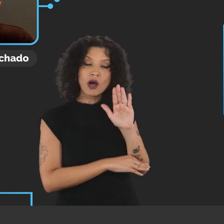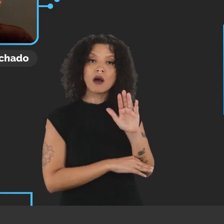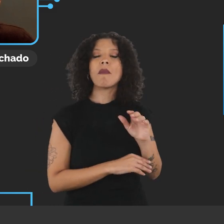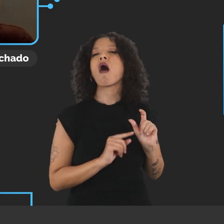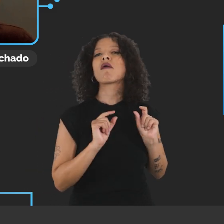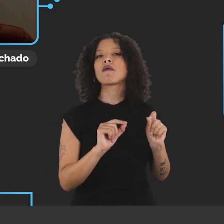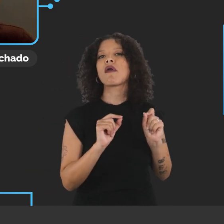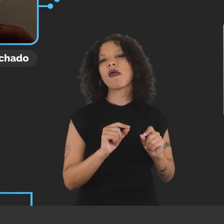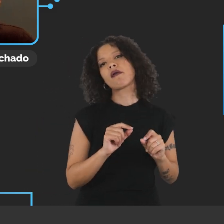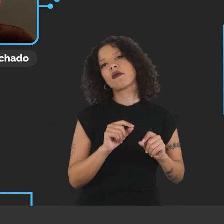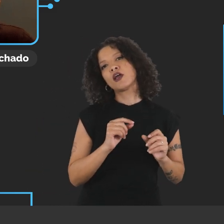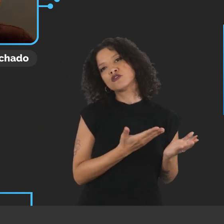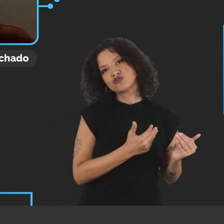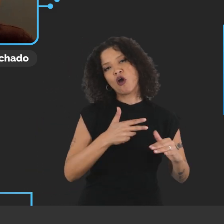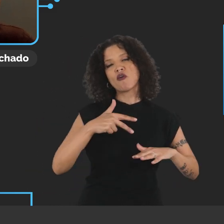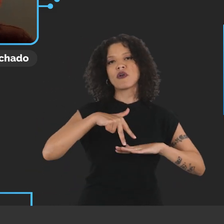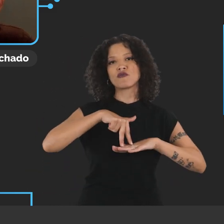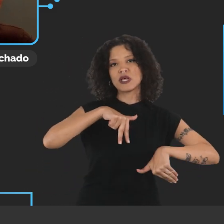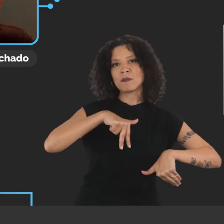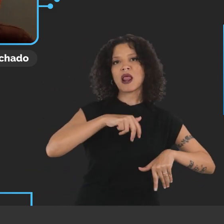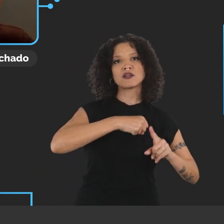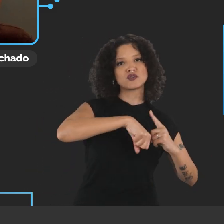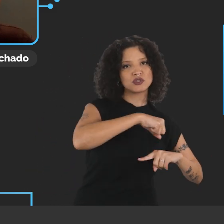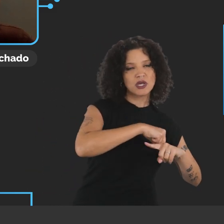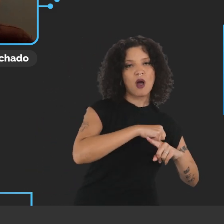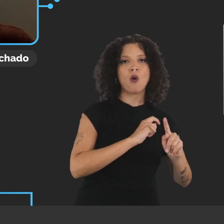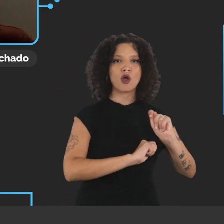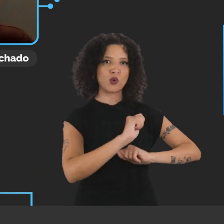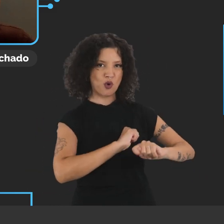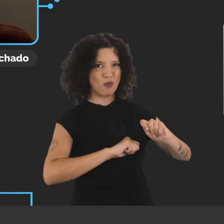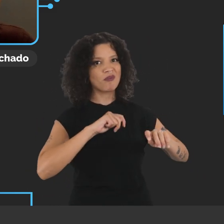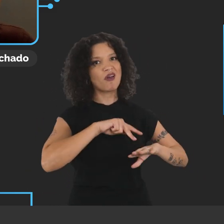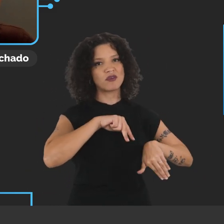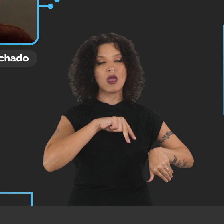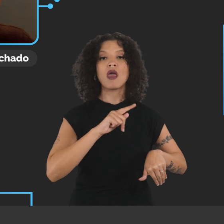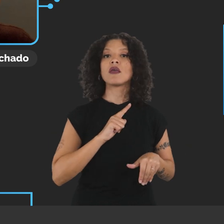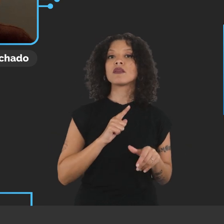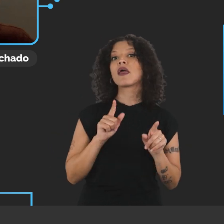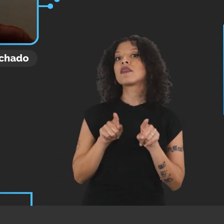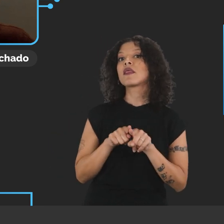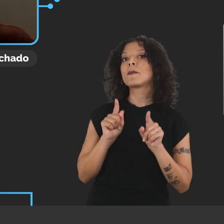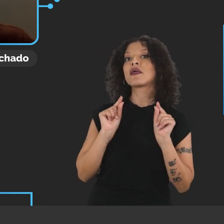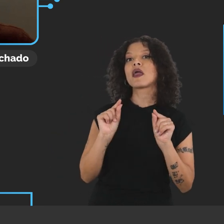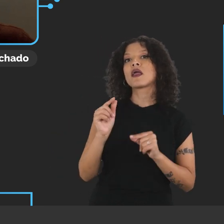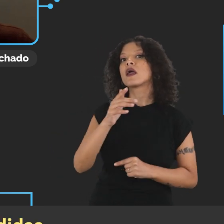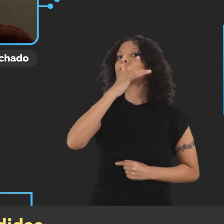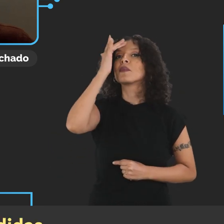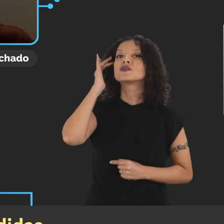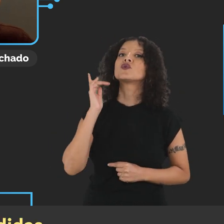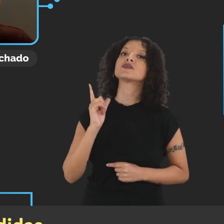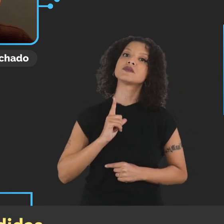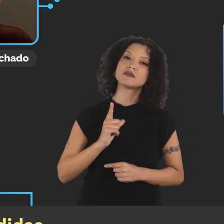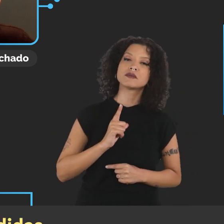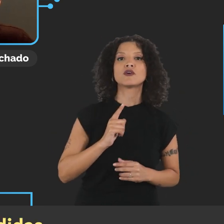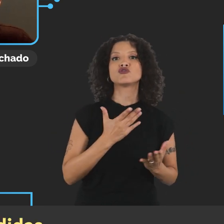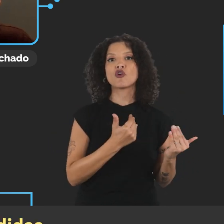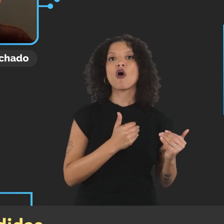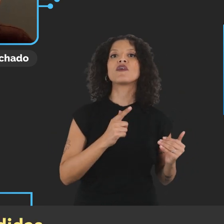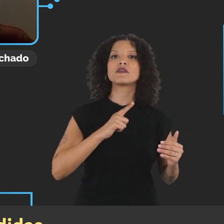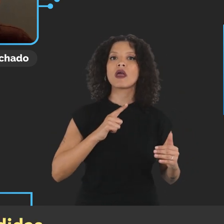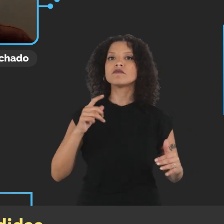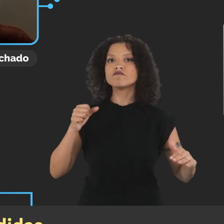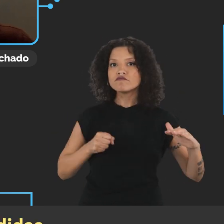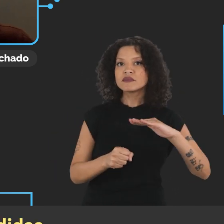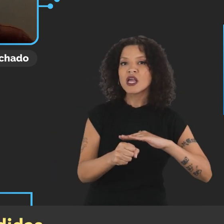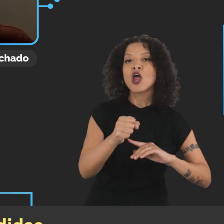programa, além de trabalhar com jovens em vulnerabilidade social e econômica, a gente também trabalha com recorte especial, que são jovens em cumprimento